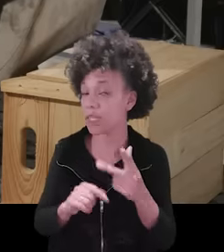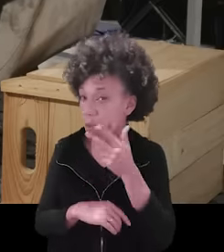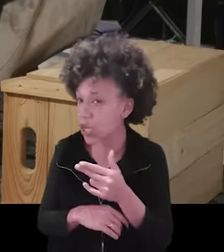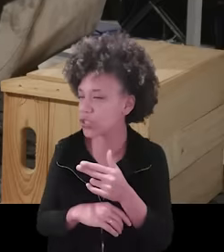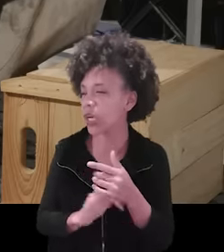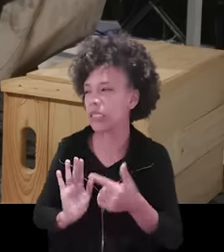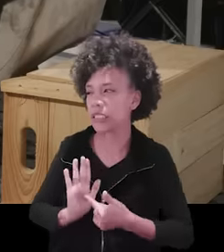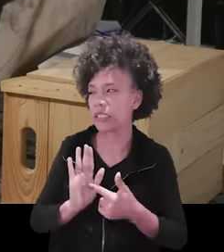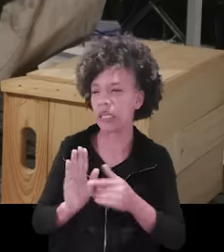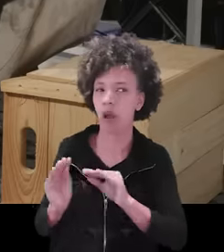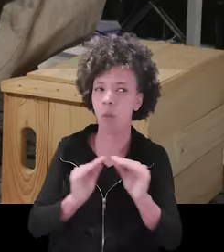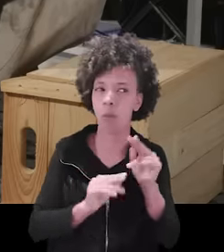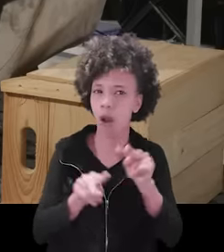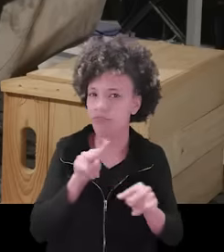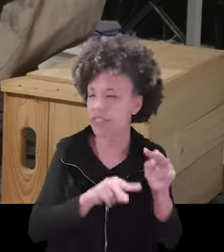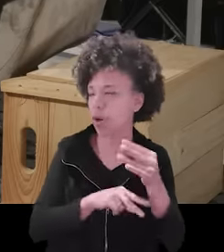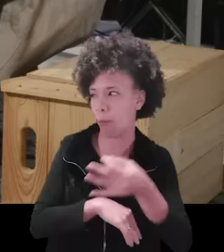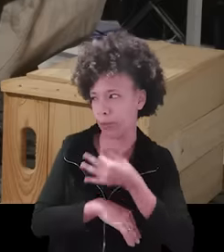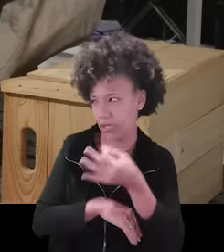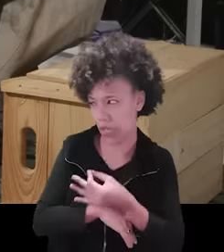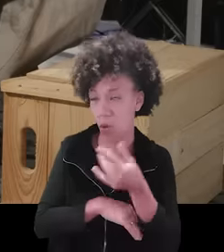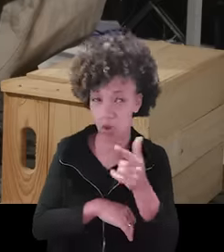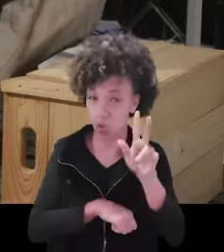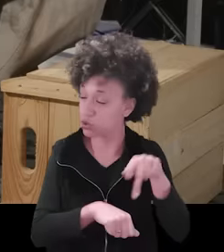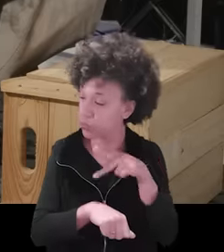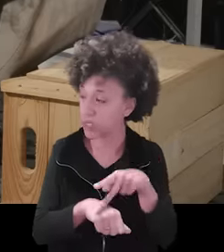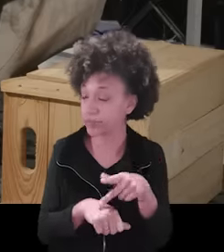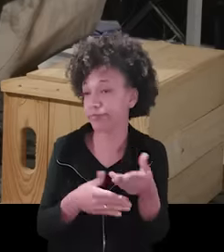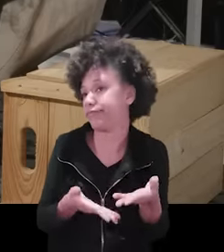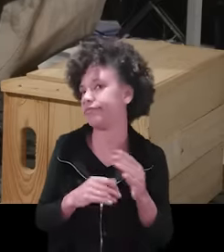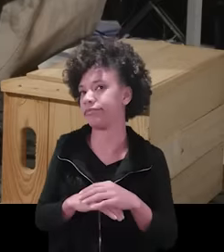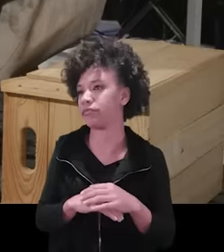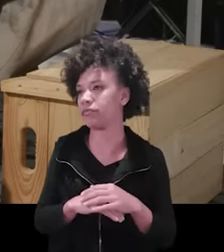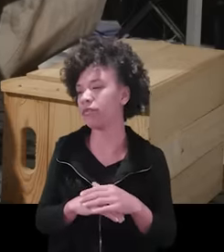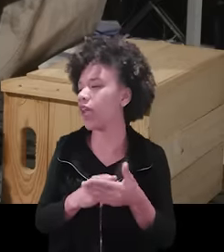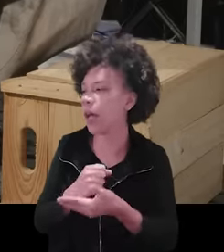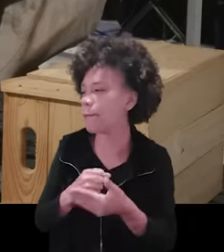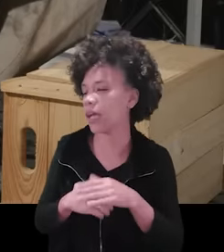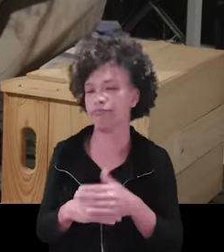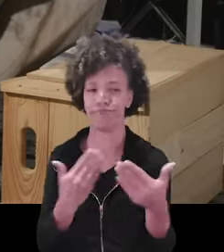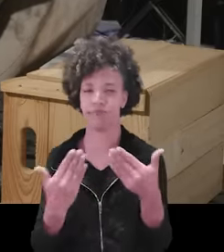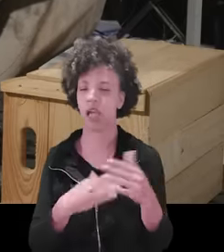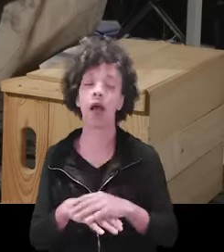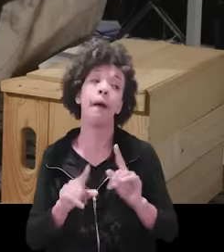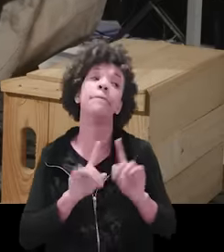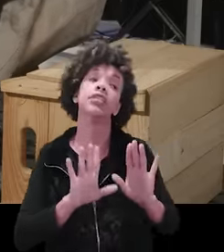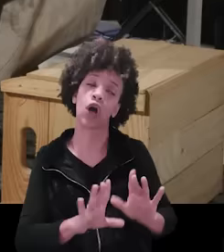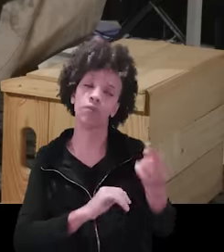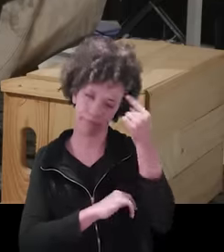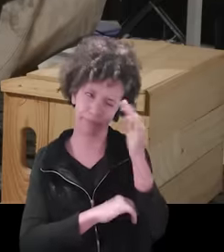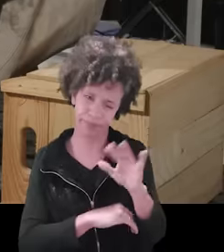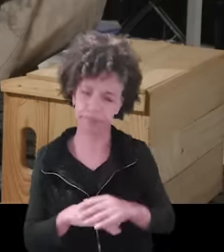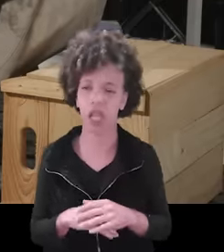mas eu acho que a gente leva para fora uma visão que cara a gente é baseado no exterior mas eu não